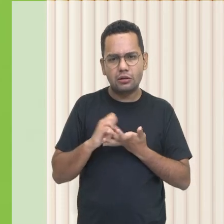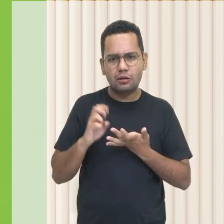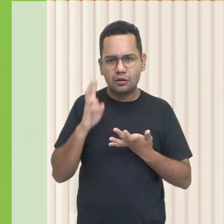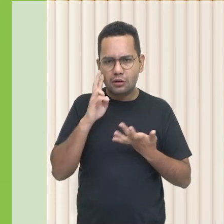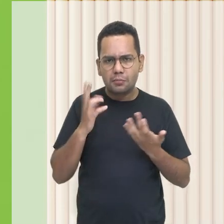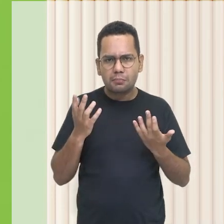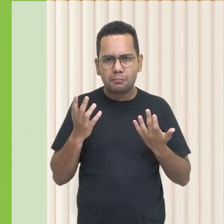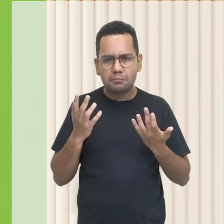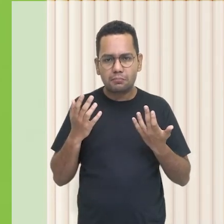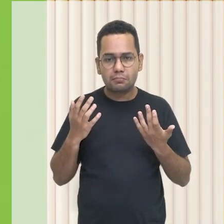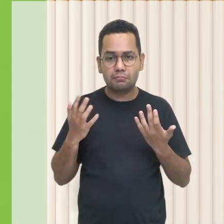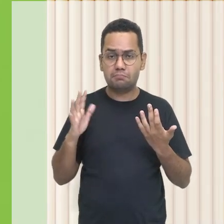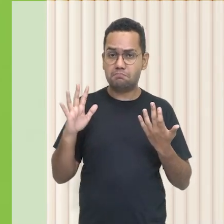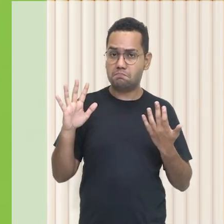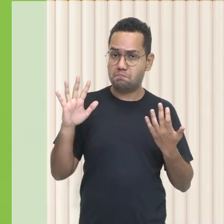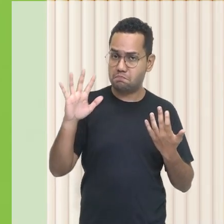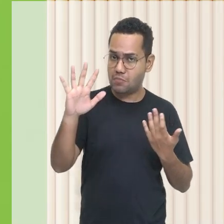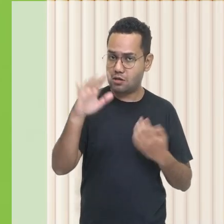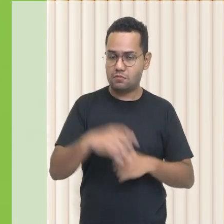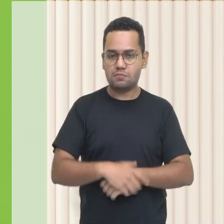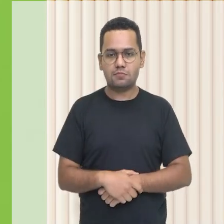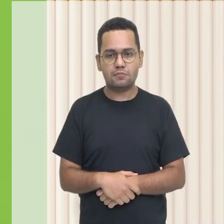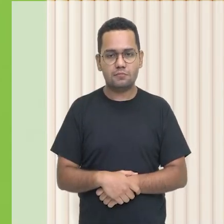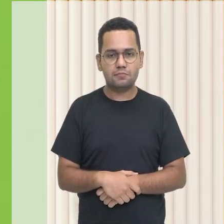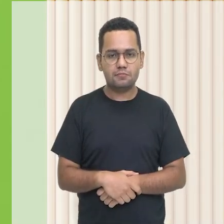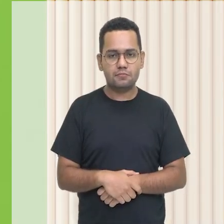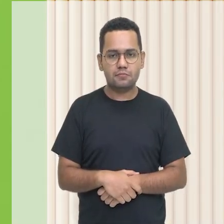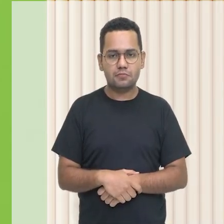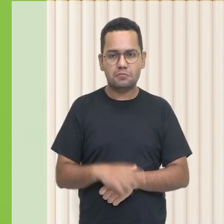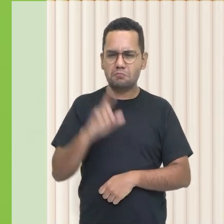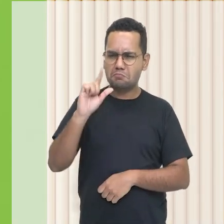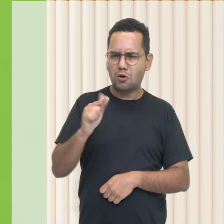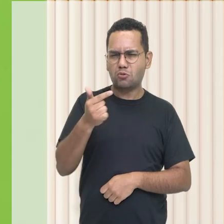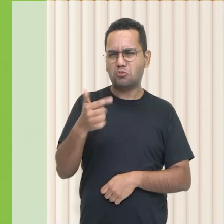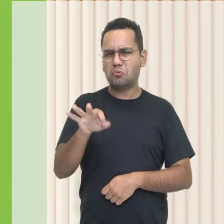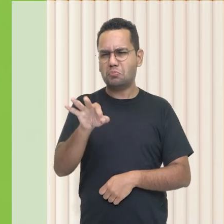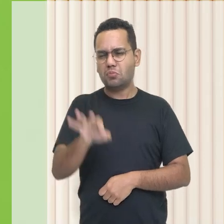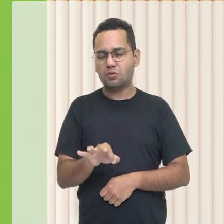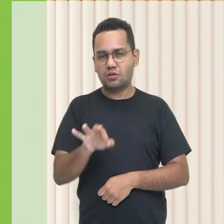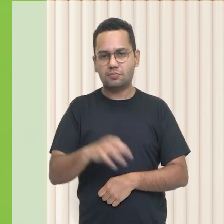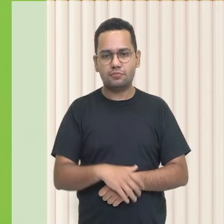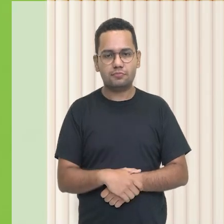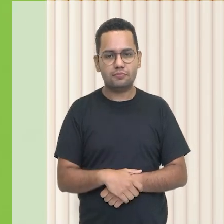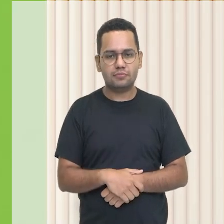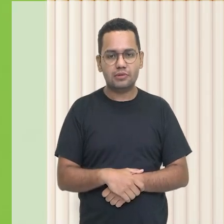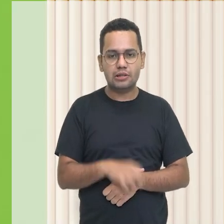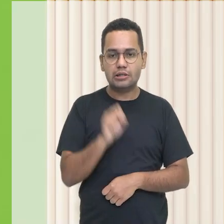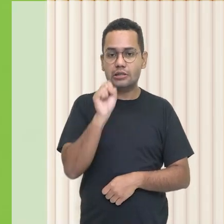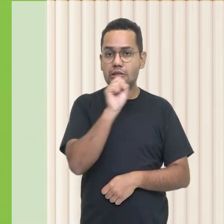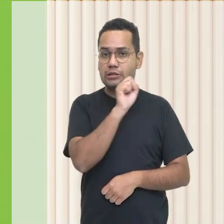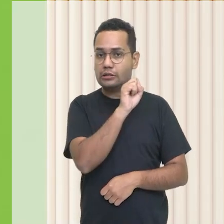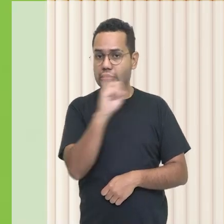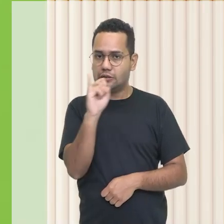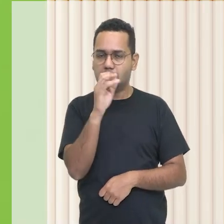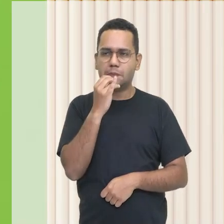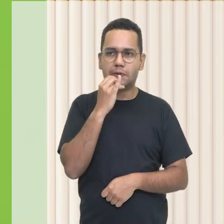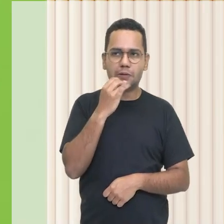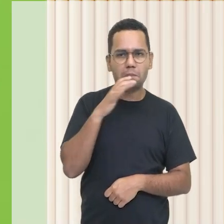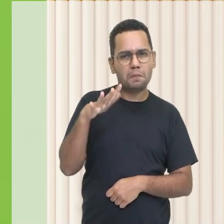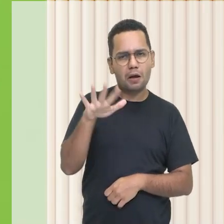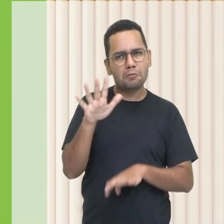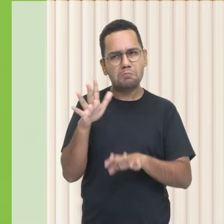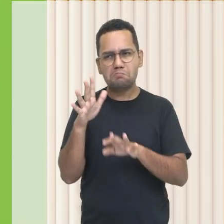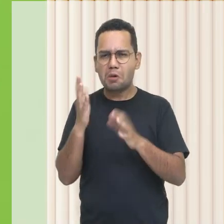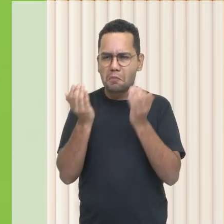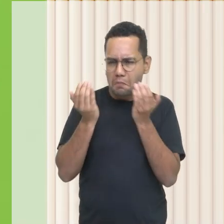nos gráficos, lembre-se, menos de 2% do território. Ou seja, se a gente for fazer uma estimativa, há uma